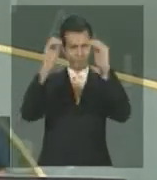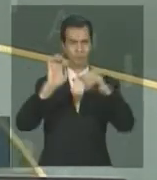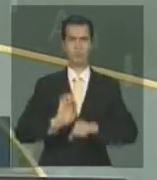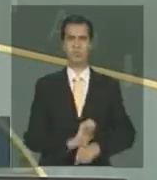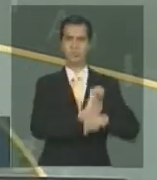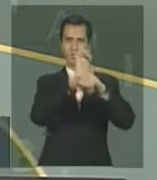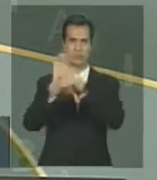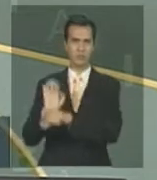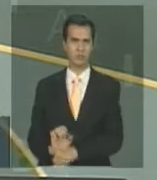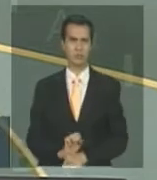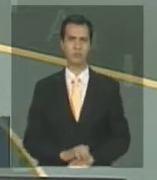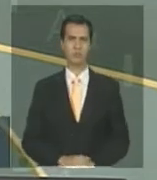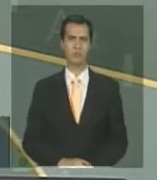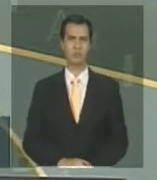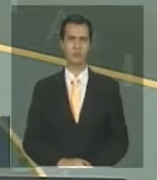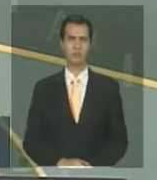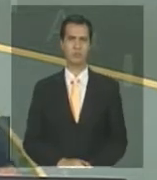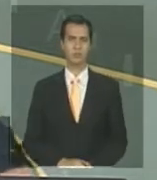Assim,